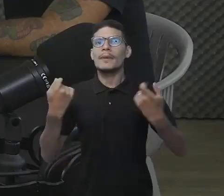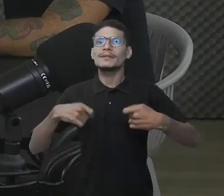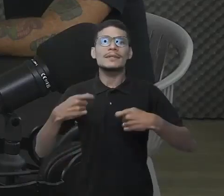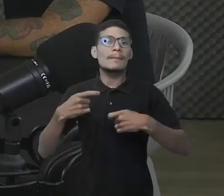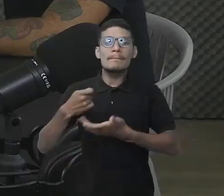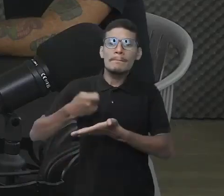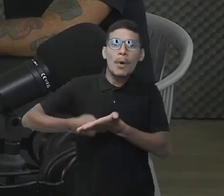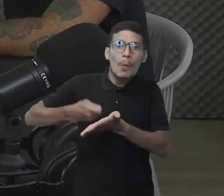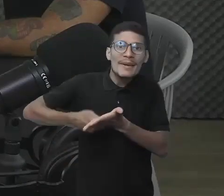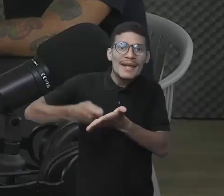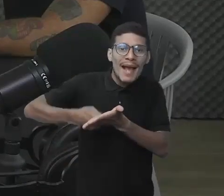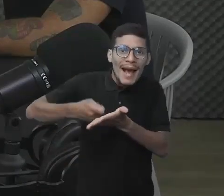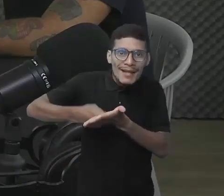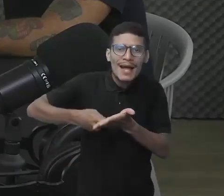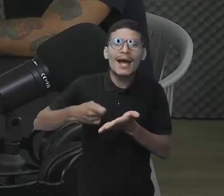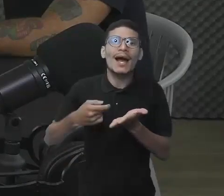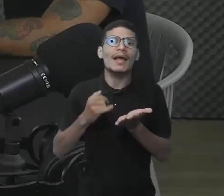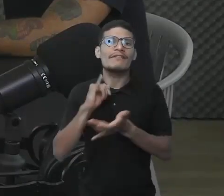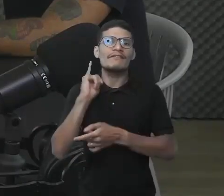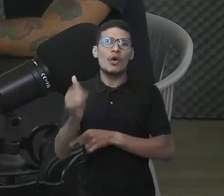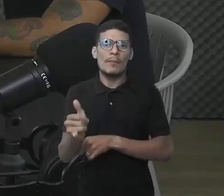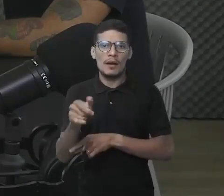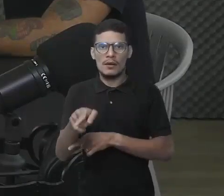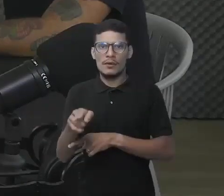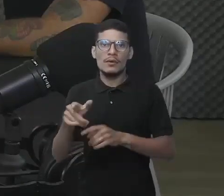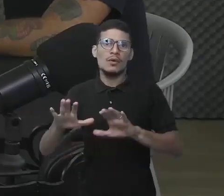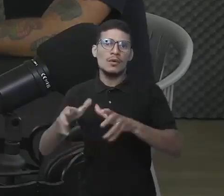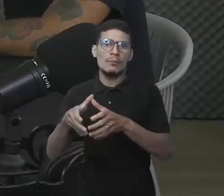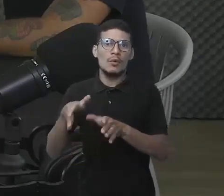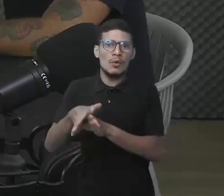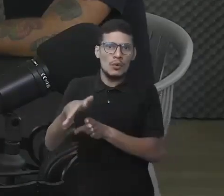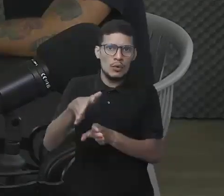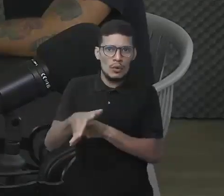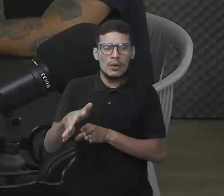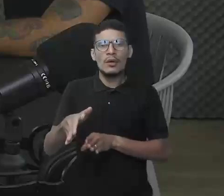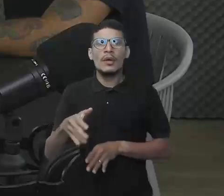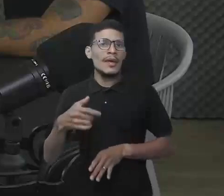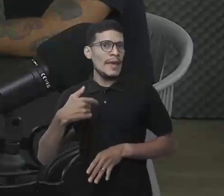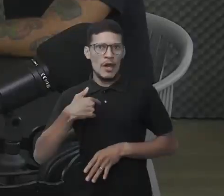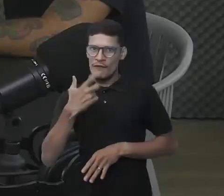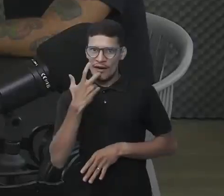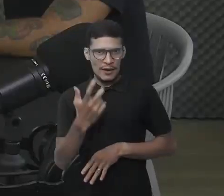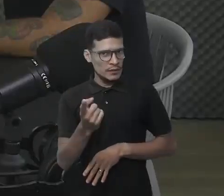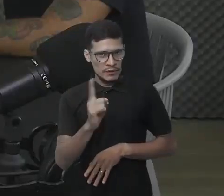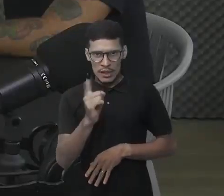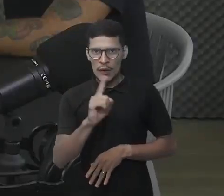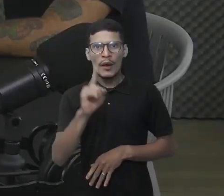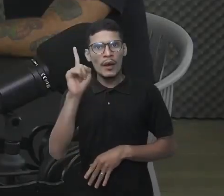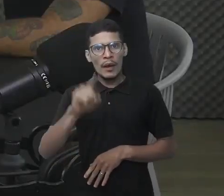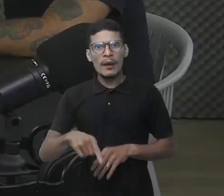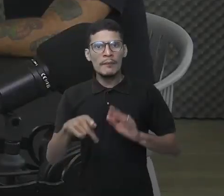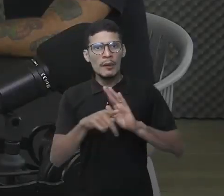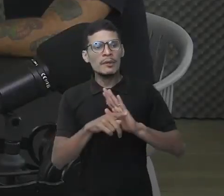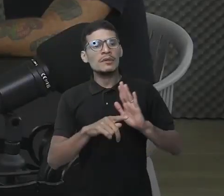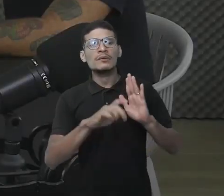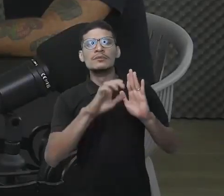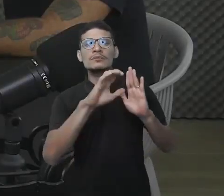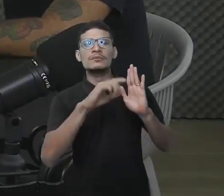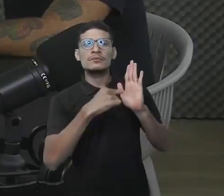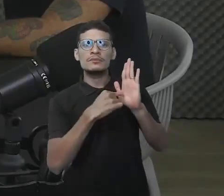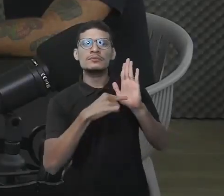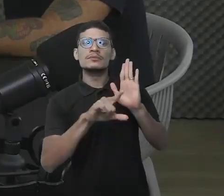obrigada a notificar. E isso não é eu que estou falando, é o Estatuto da Criança